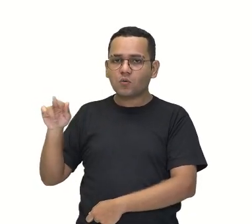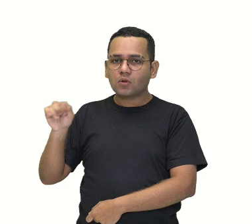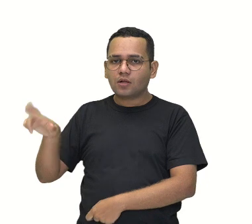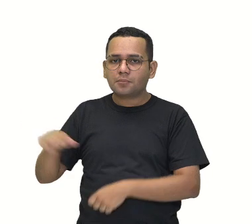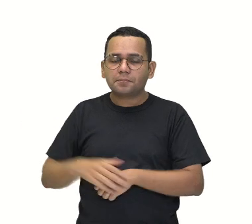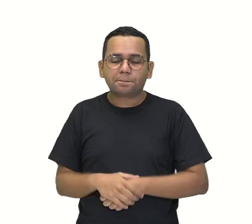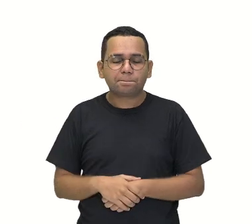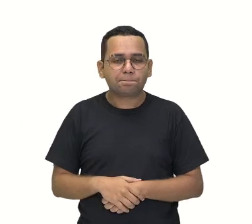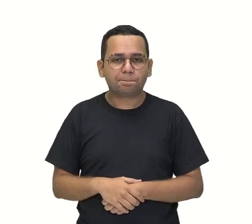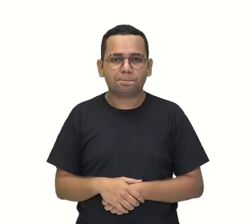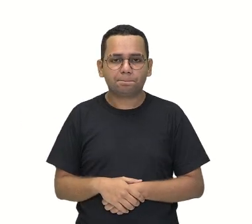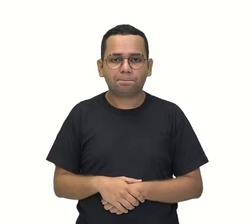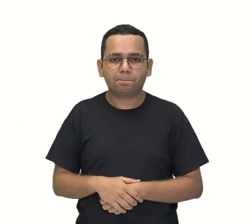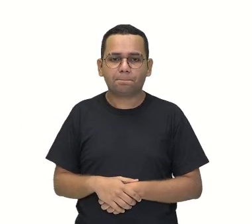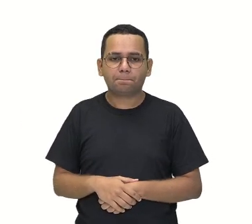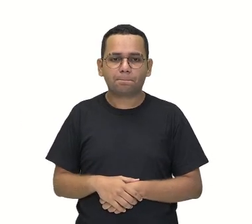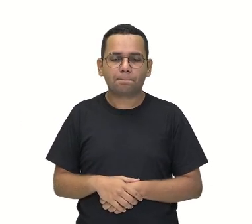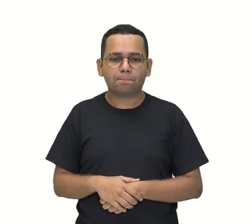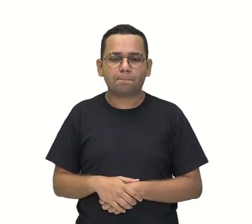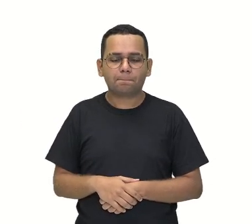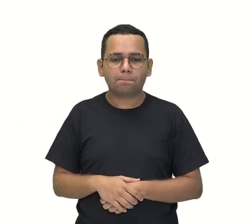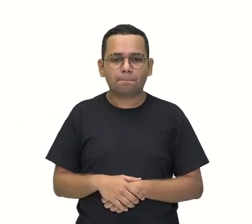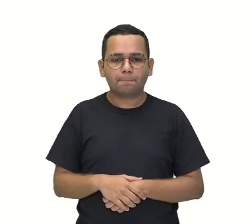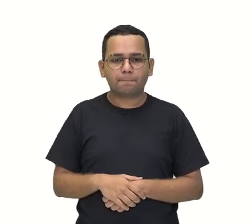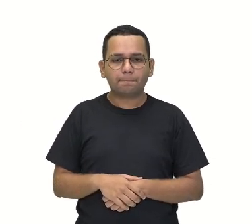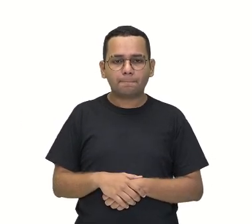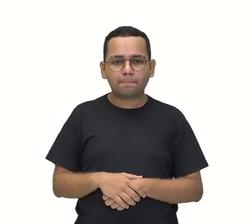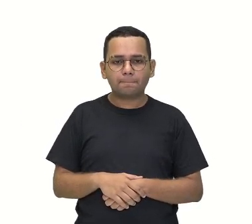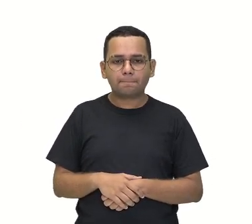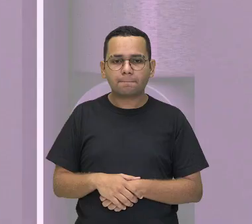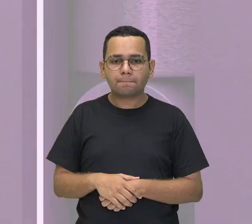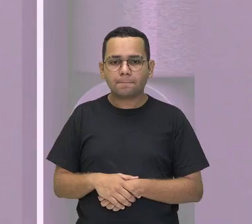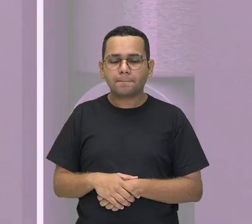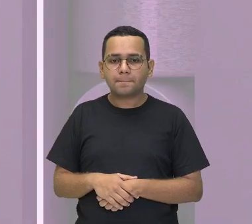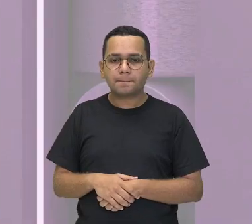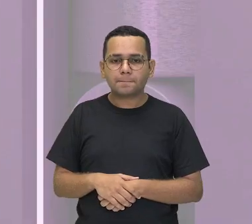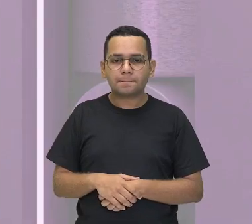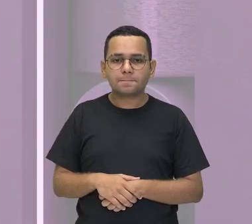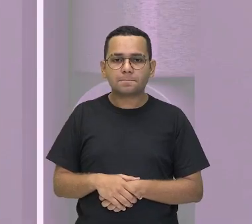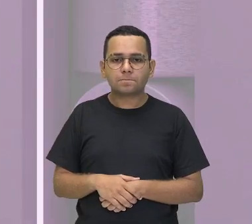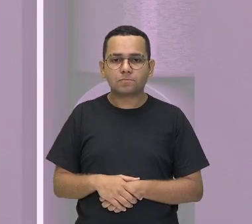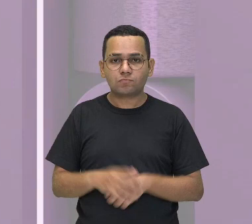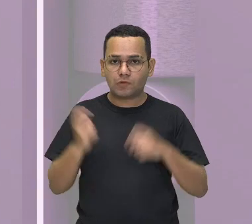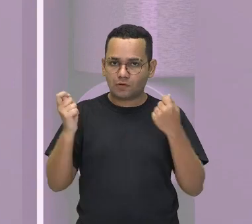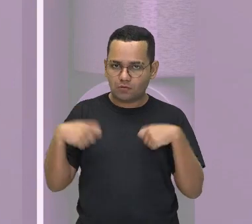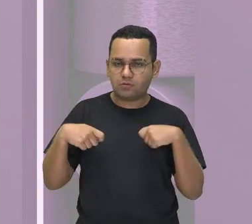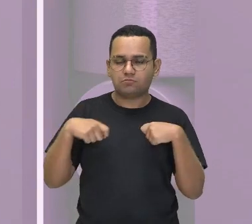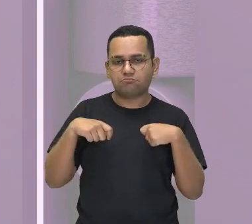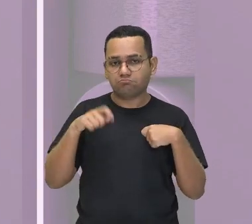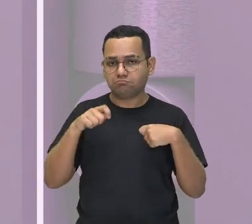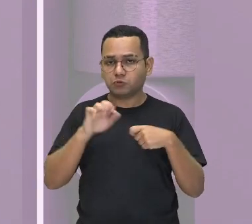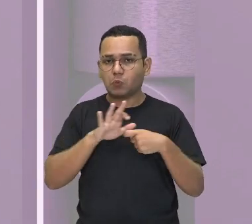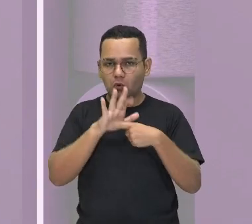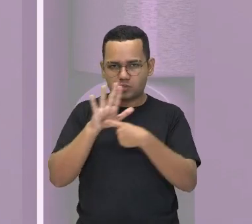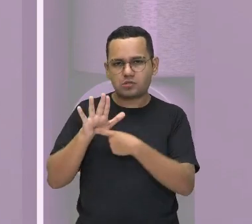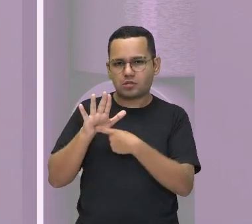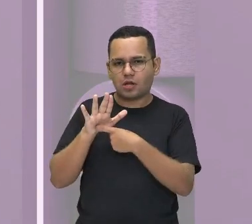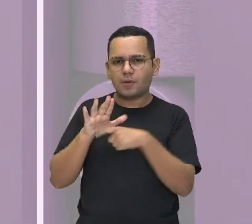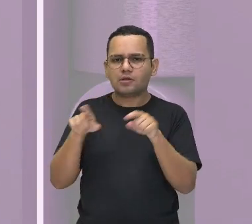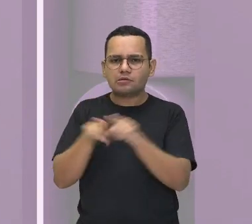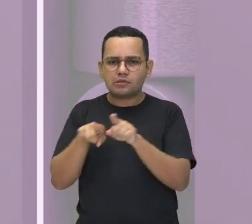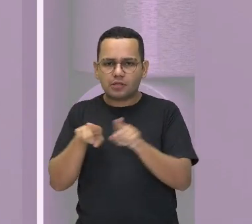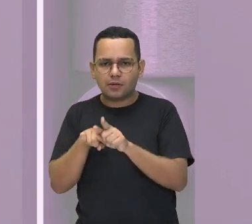Beleza, então precisava mostrar para vocês como é que se obtém então o coeficiente angular e de quebra também o linear,